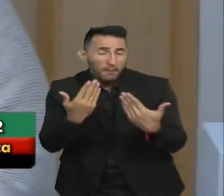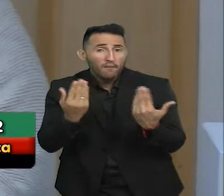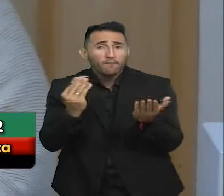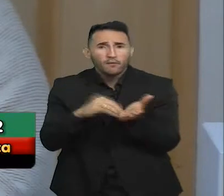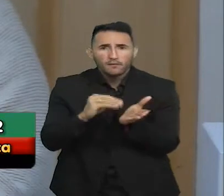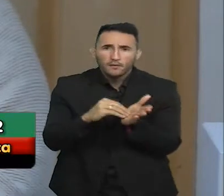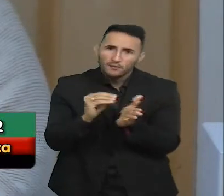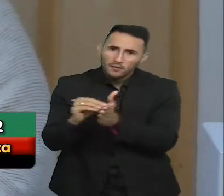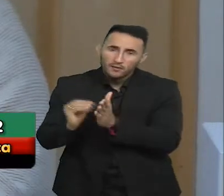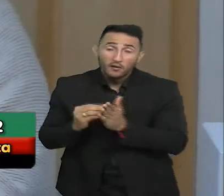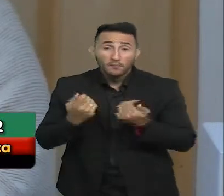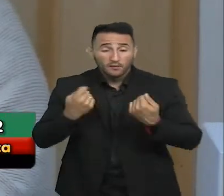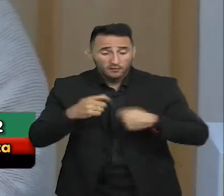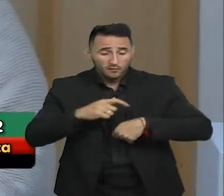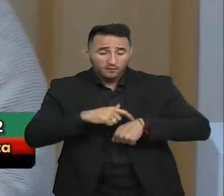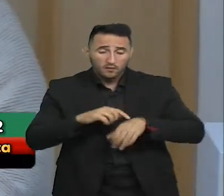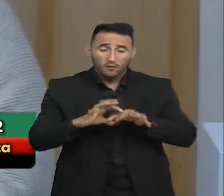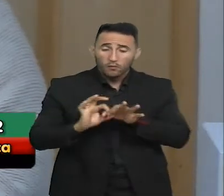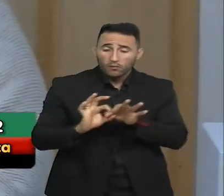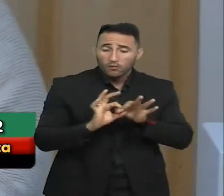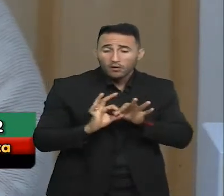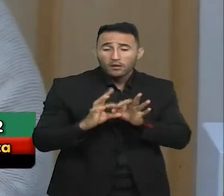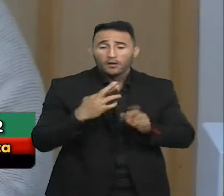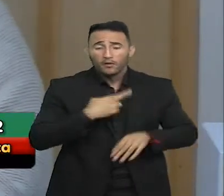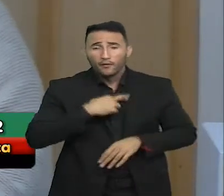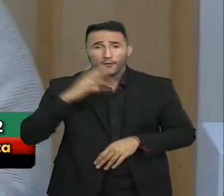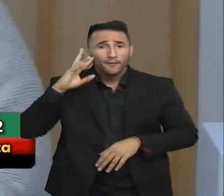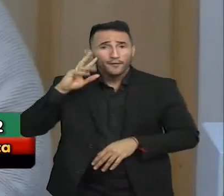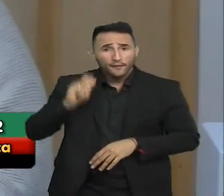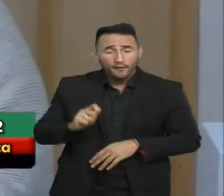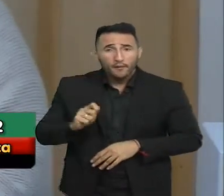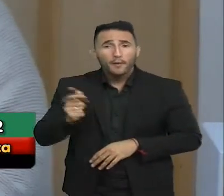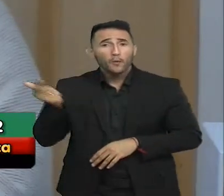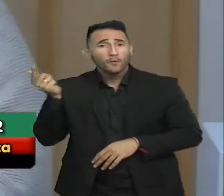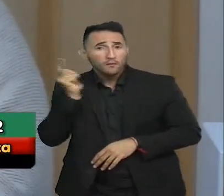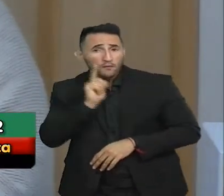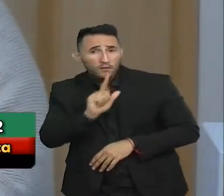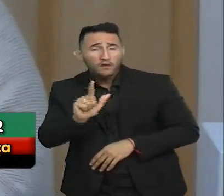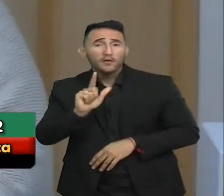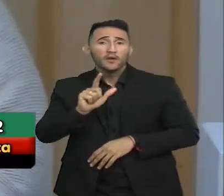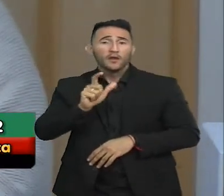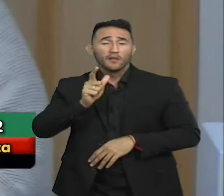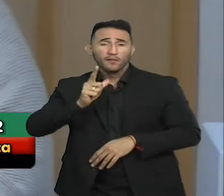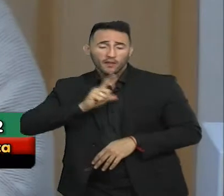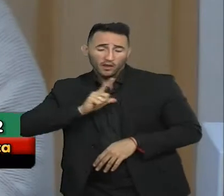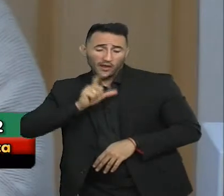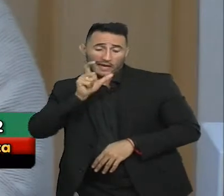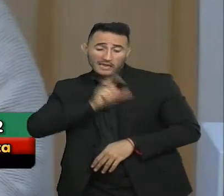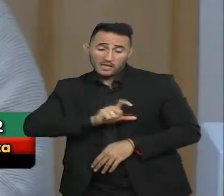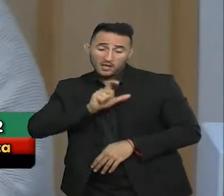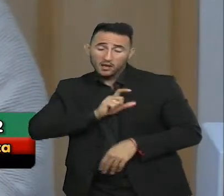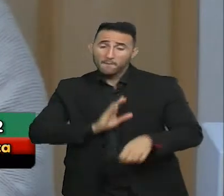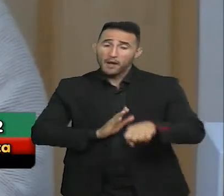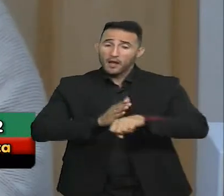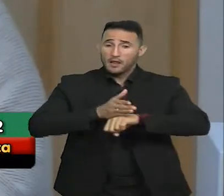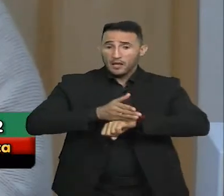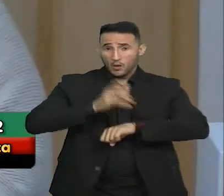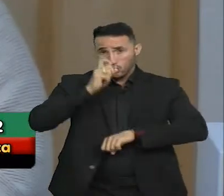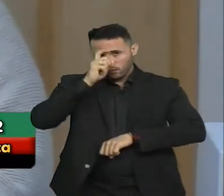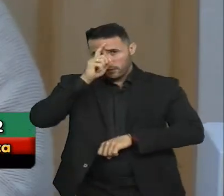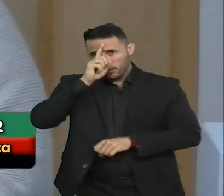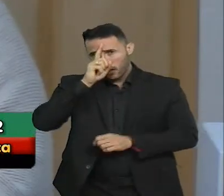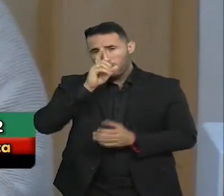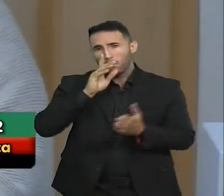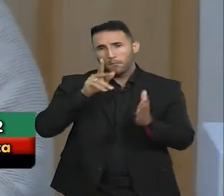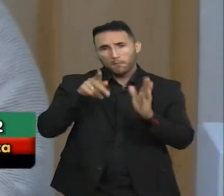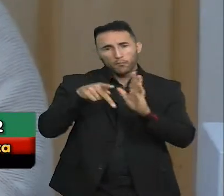de a gente unir e fortalecer os povos de religião de matriz africana para que tenha a sua carteirinha de zelador, reconhecido em